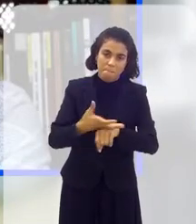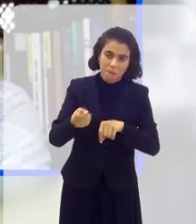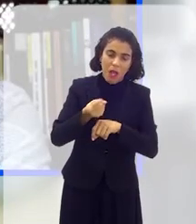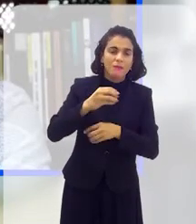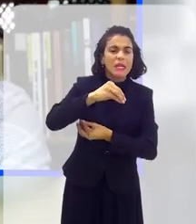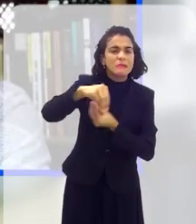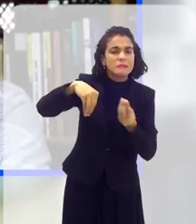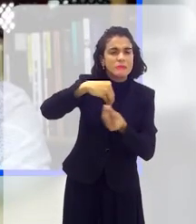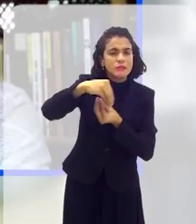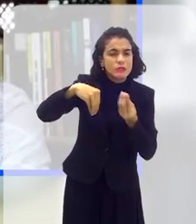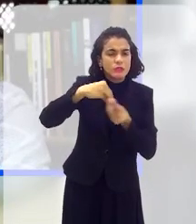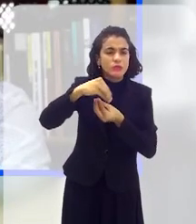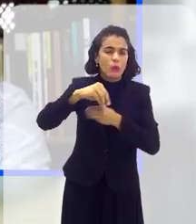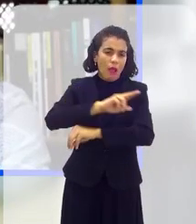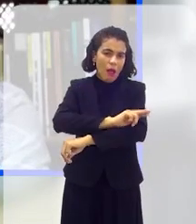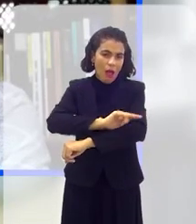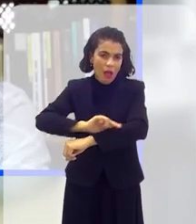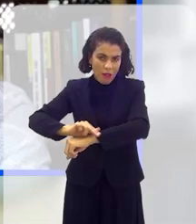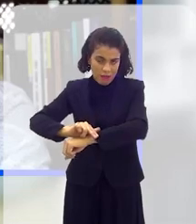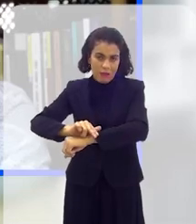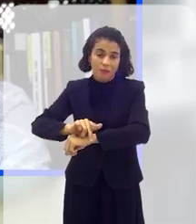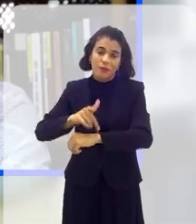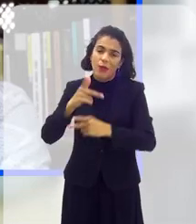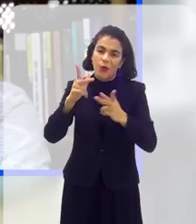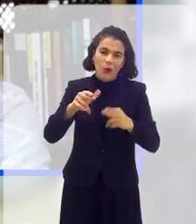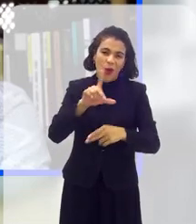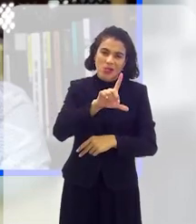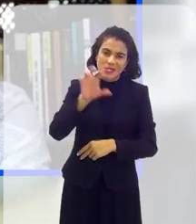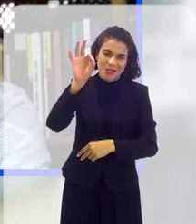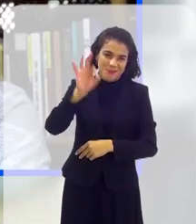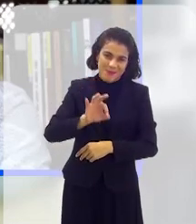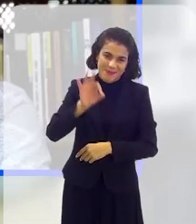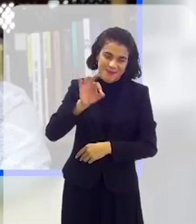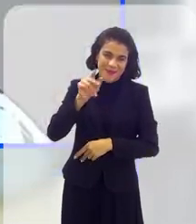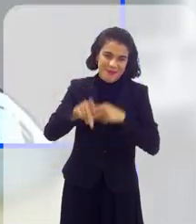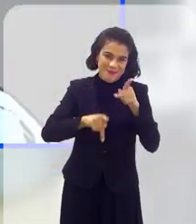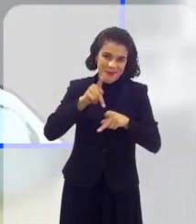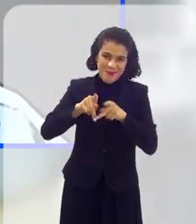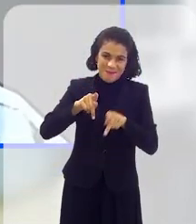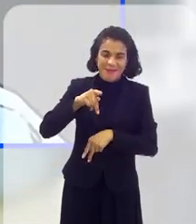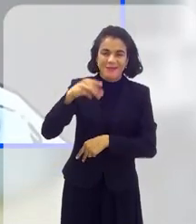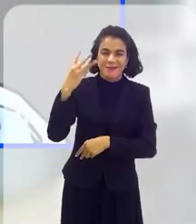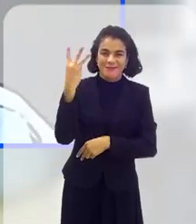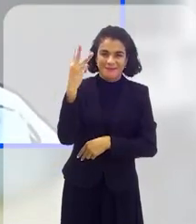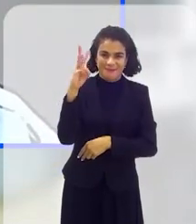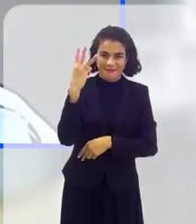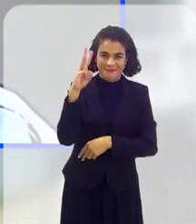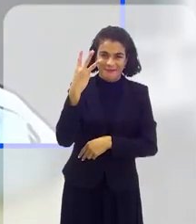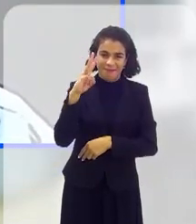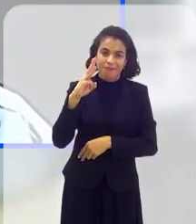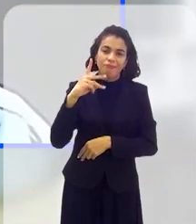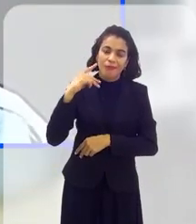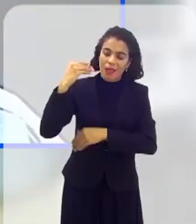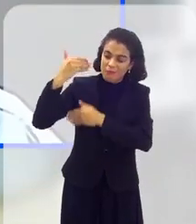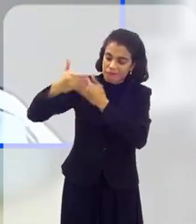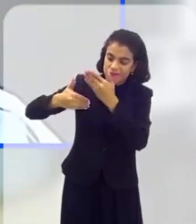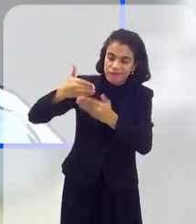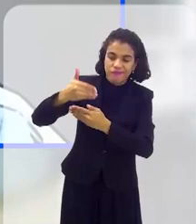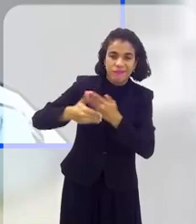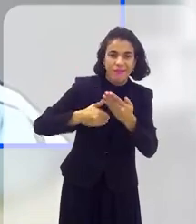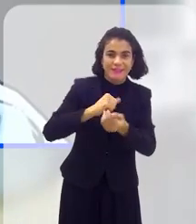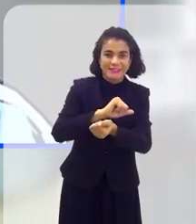como quase 100% da população do Maranhão tem uma forte tradição escravista, né?